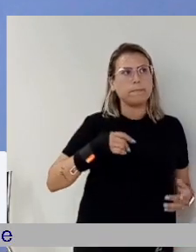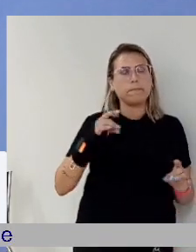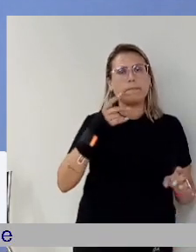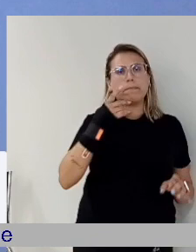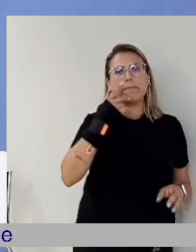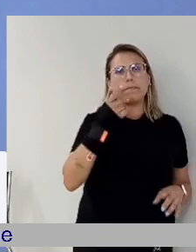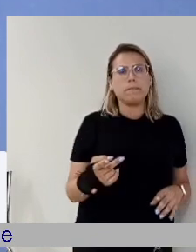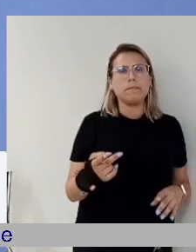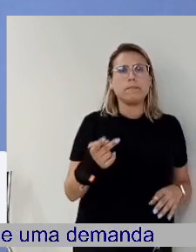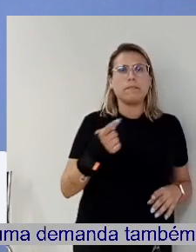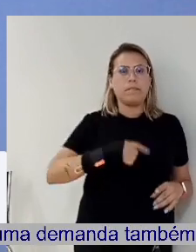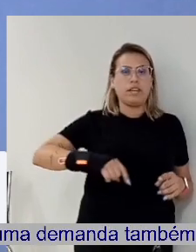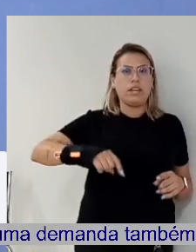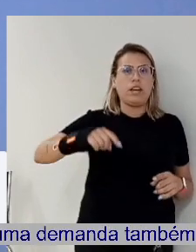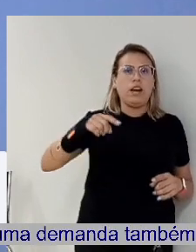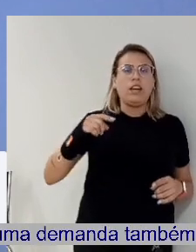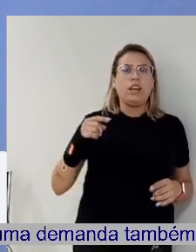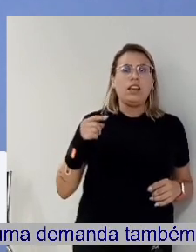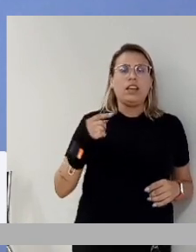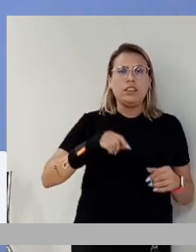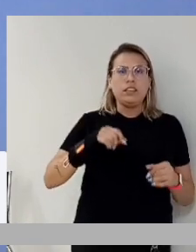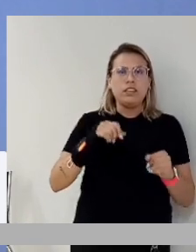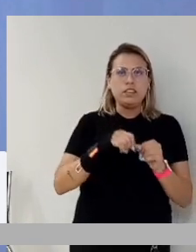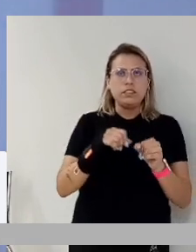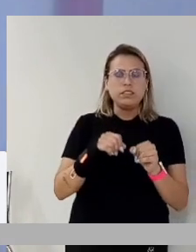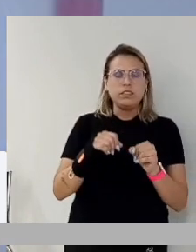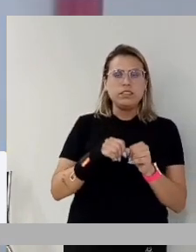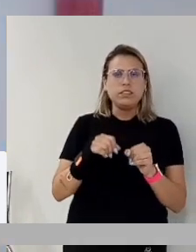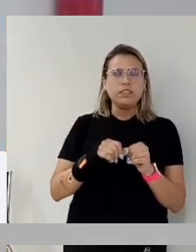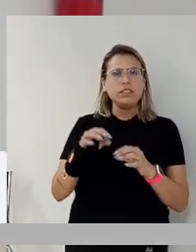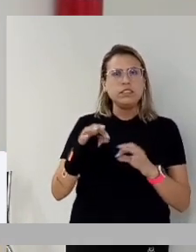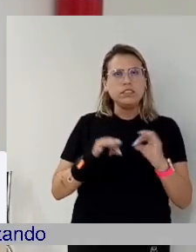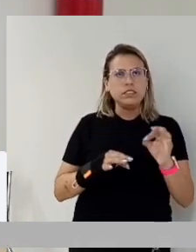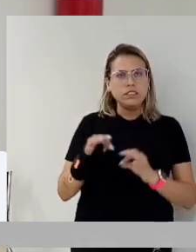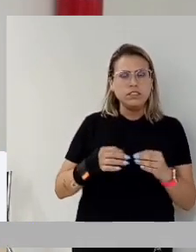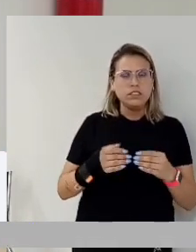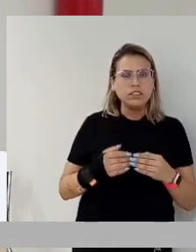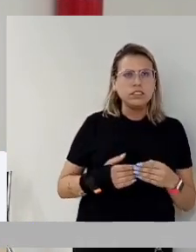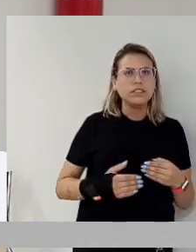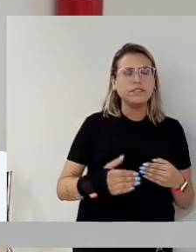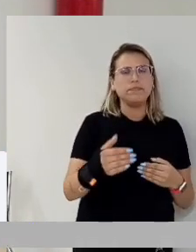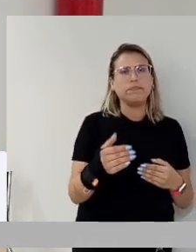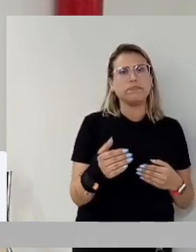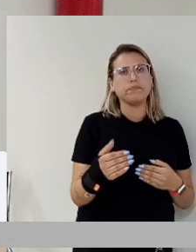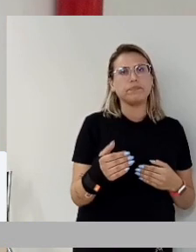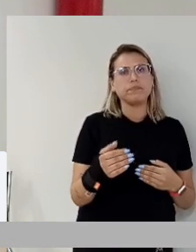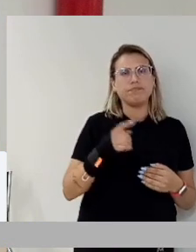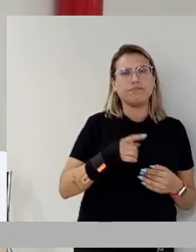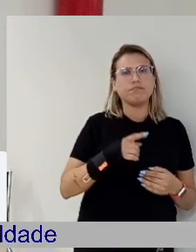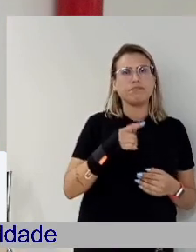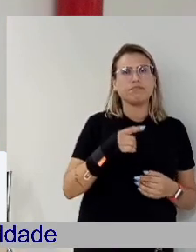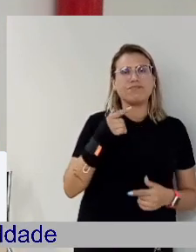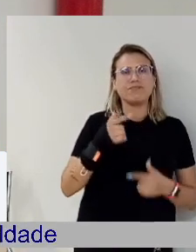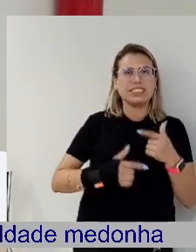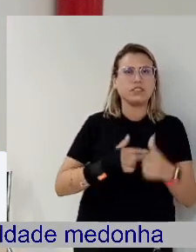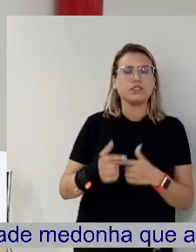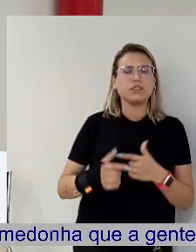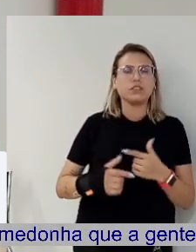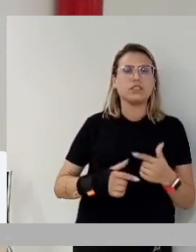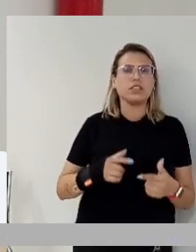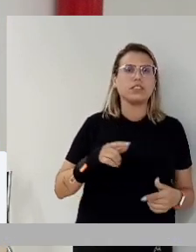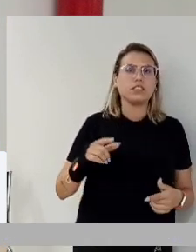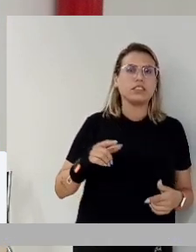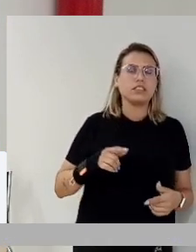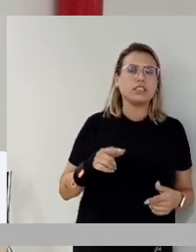que uma demanda também ber que a gente vai fazer a gente tá se organizando para isso que é umas dificuldade medonha que a gente tem não é